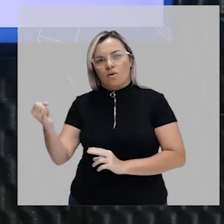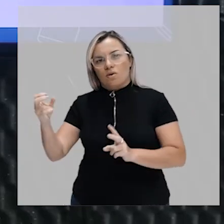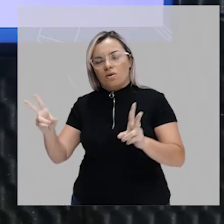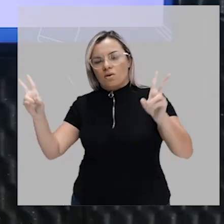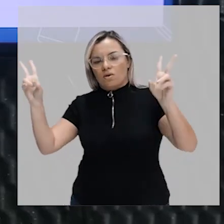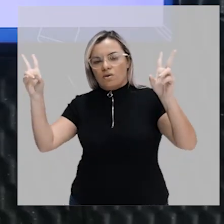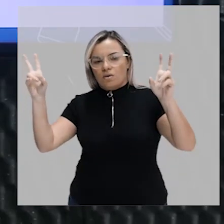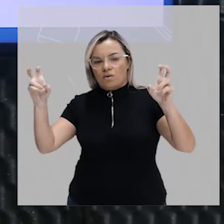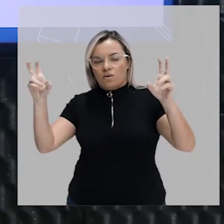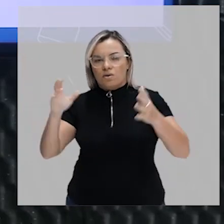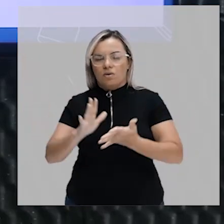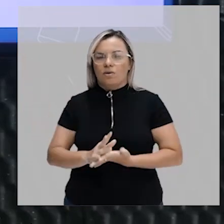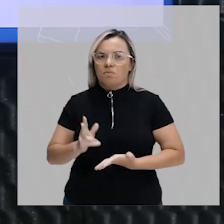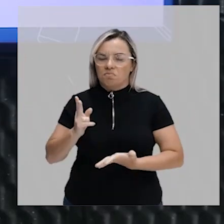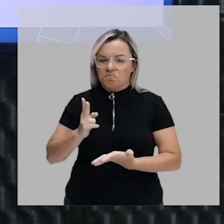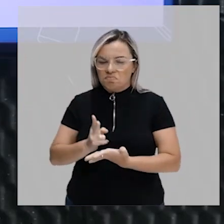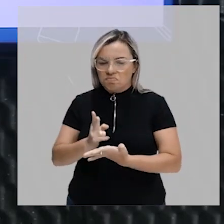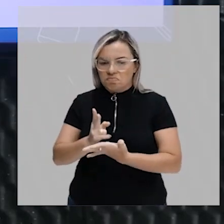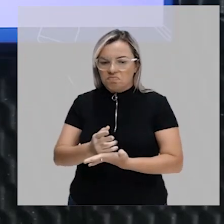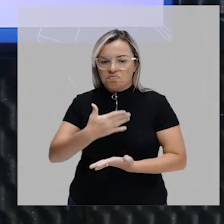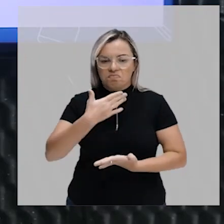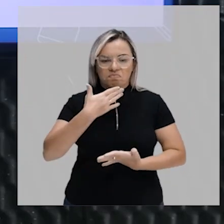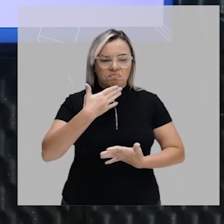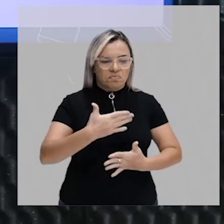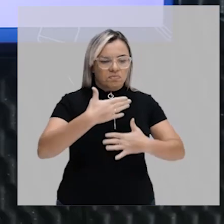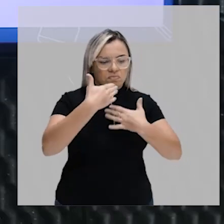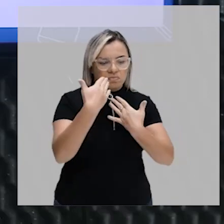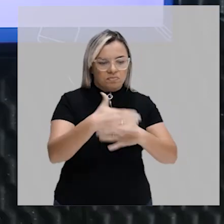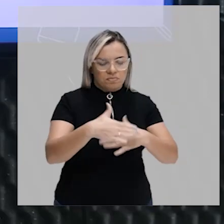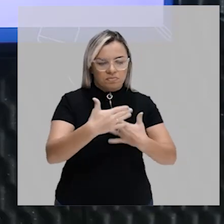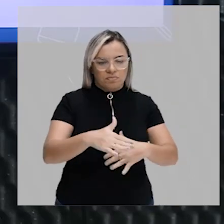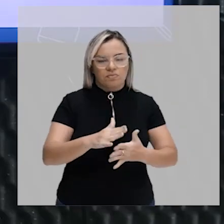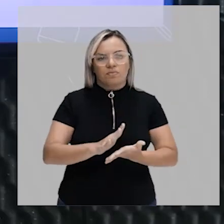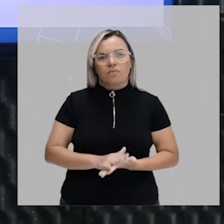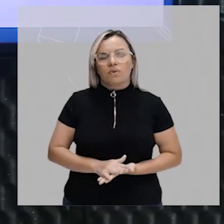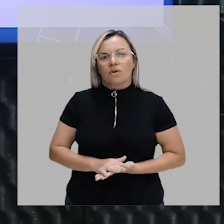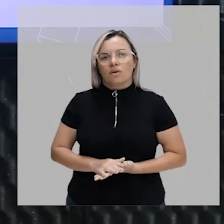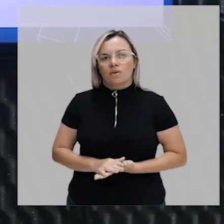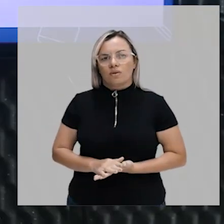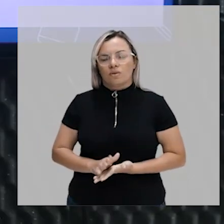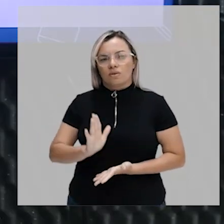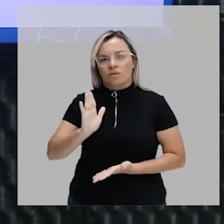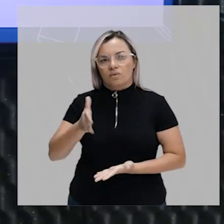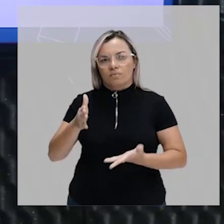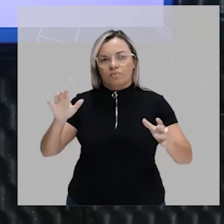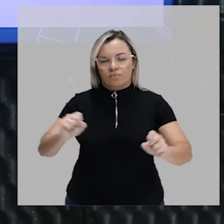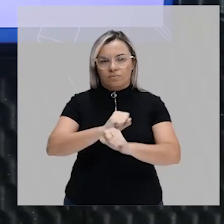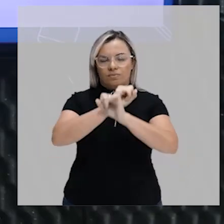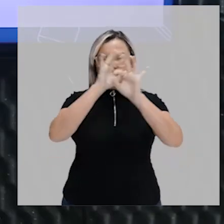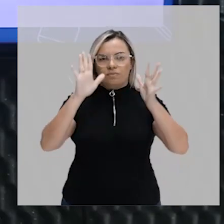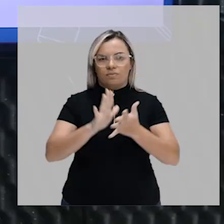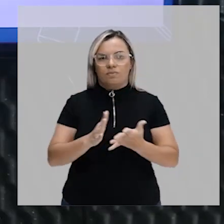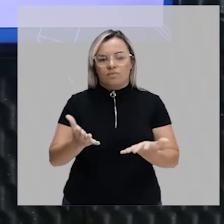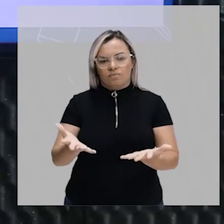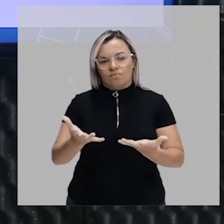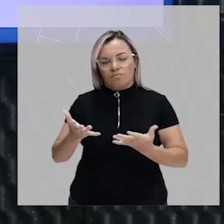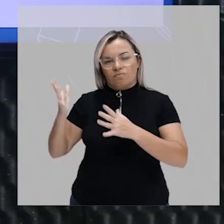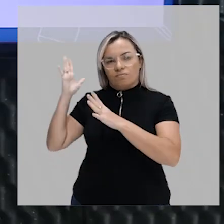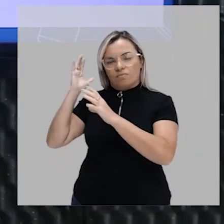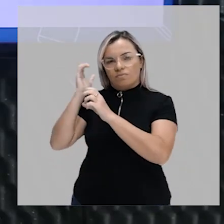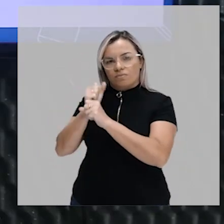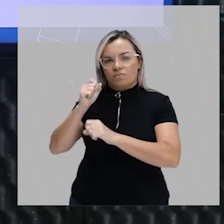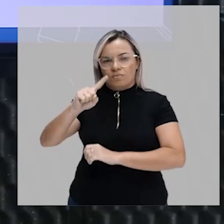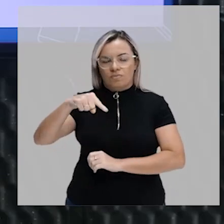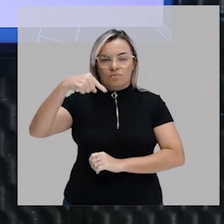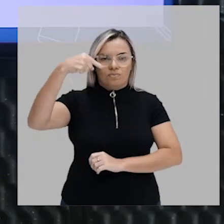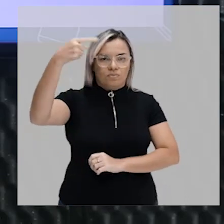temática, sempre cobrada nas suas provas, tá certo? Então, já te deixo claro, quer relembrar essa aula depois ou